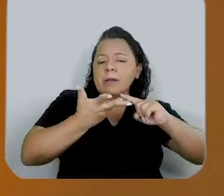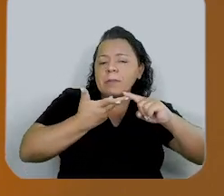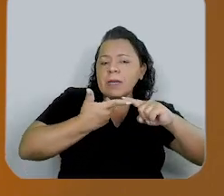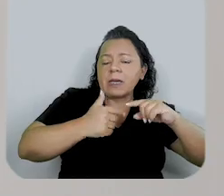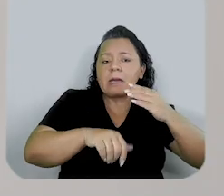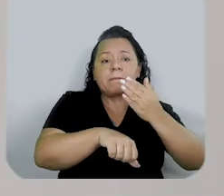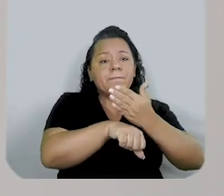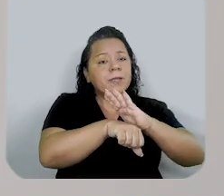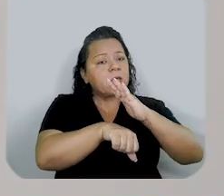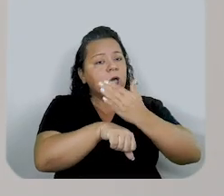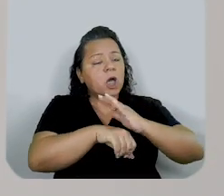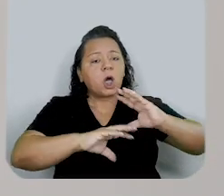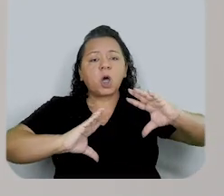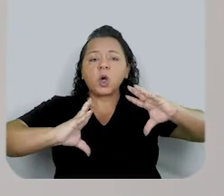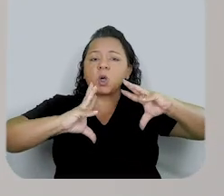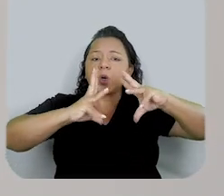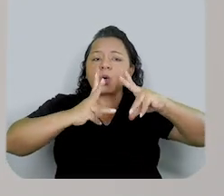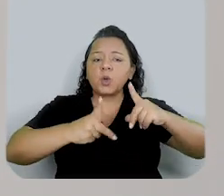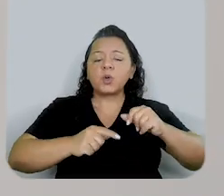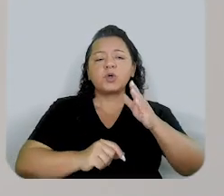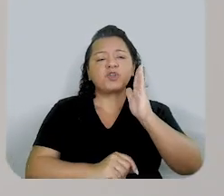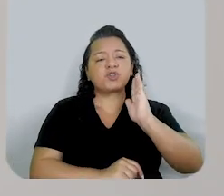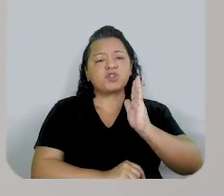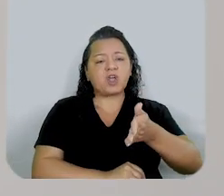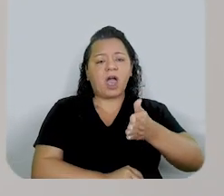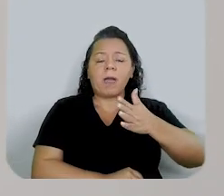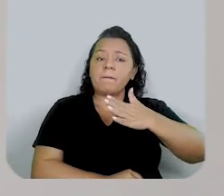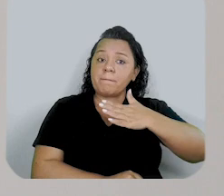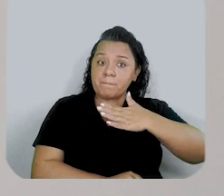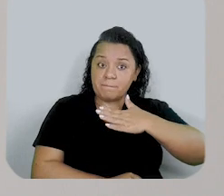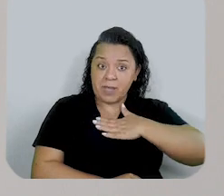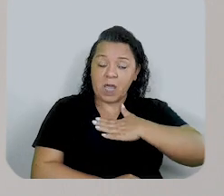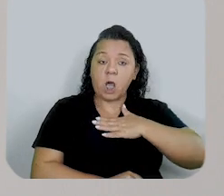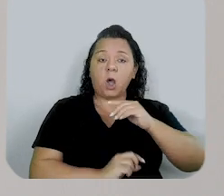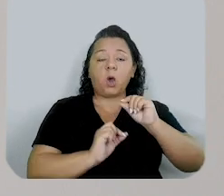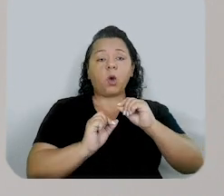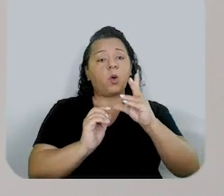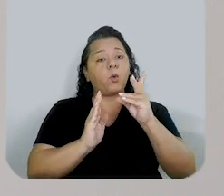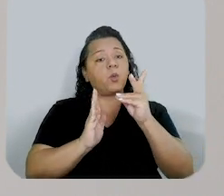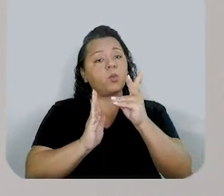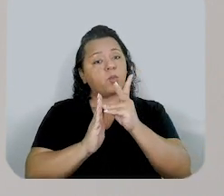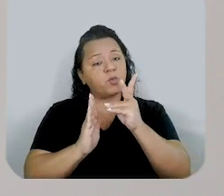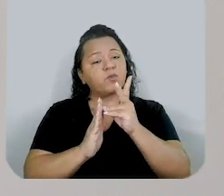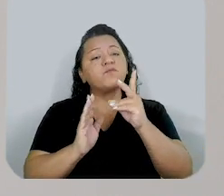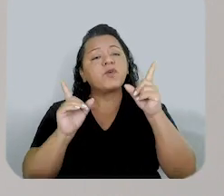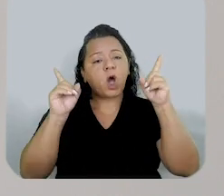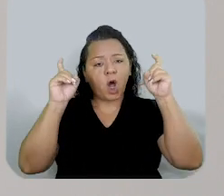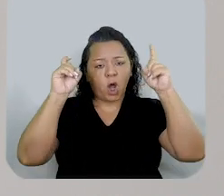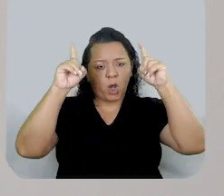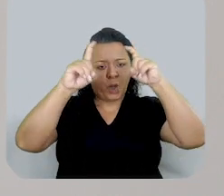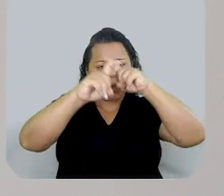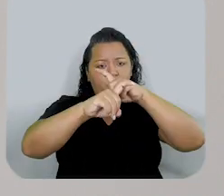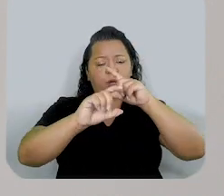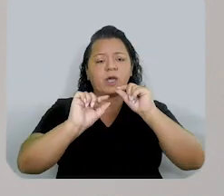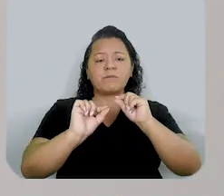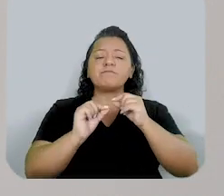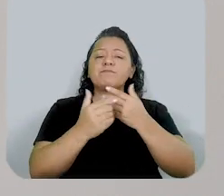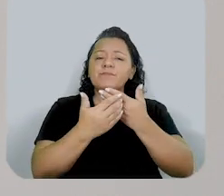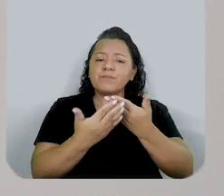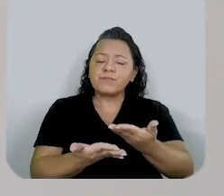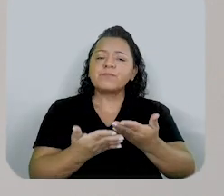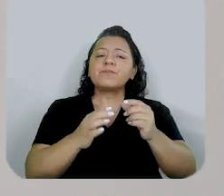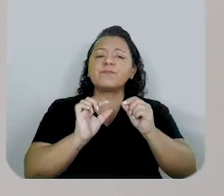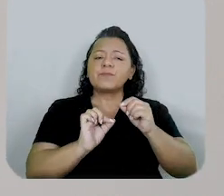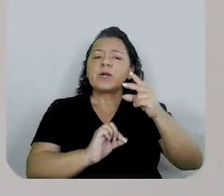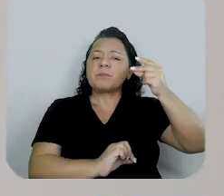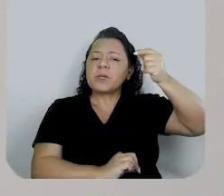praticar tudo aquilo que já era meu, como Sateré Maué. Foi difícil, sim, né? Então, passei